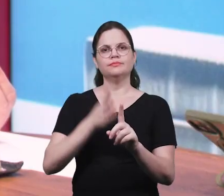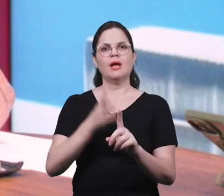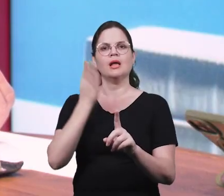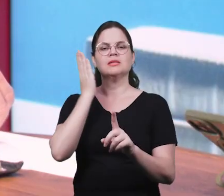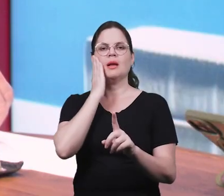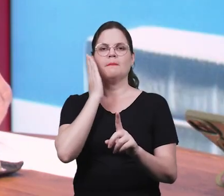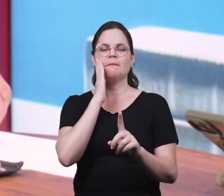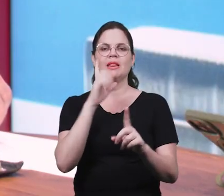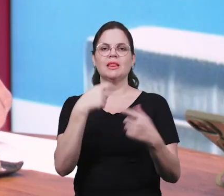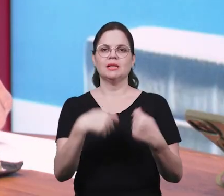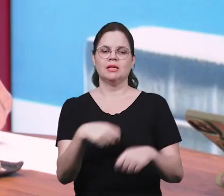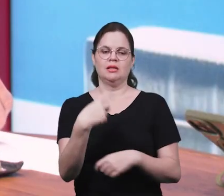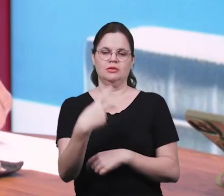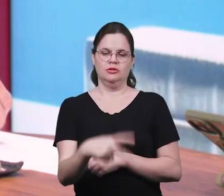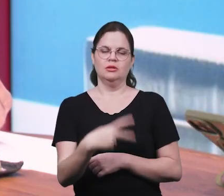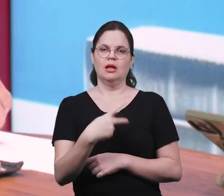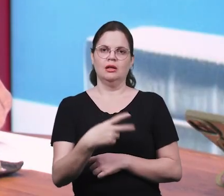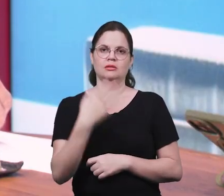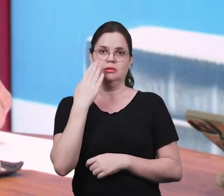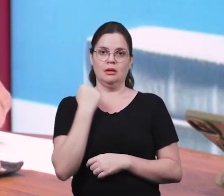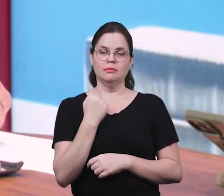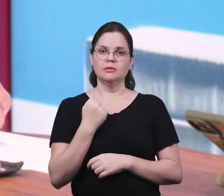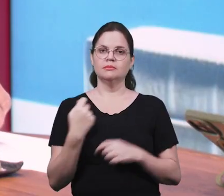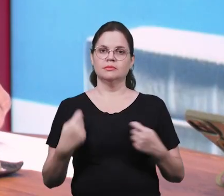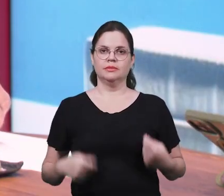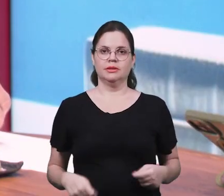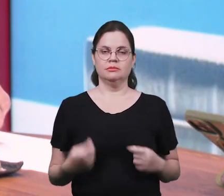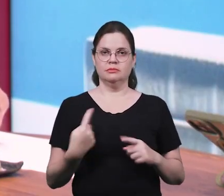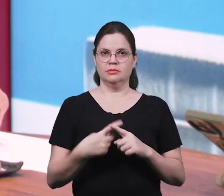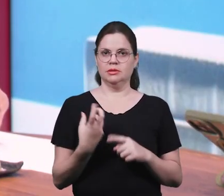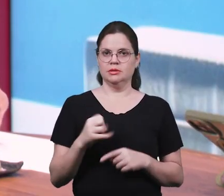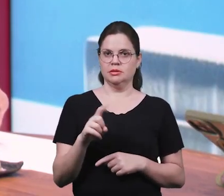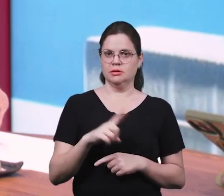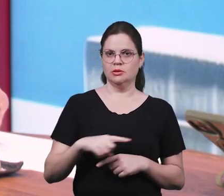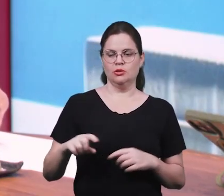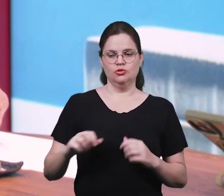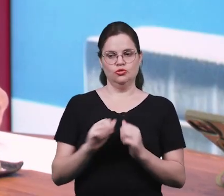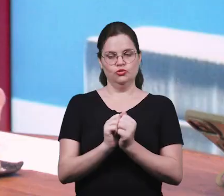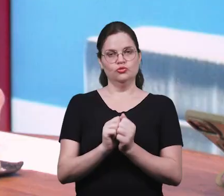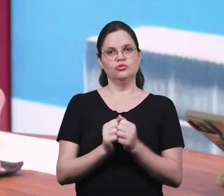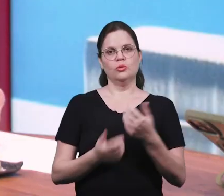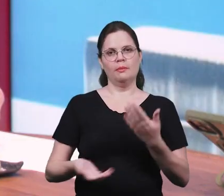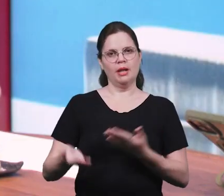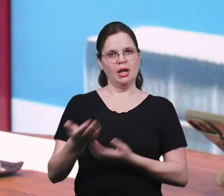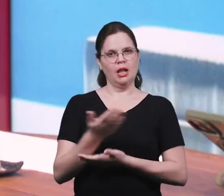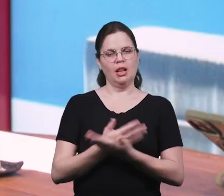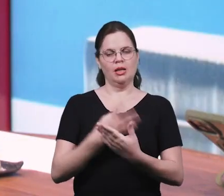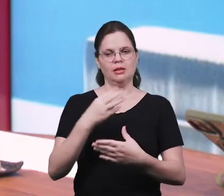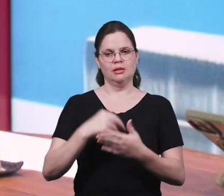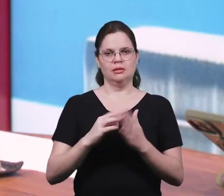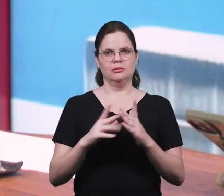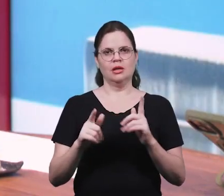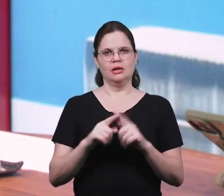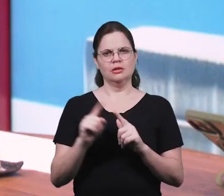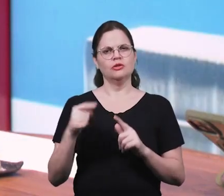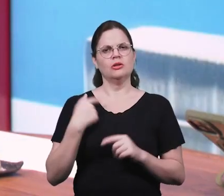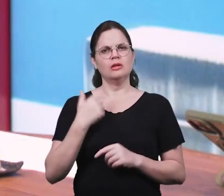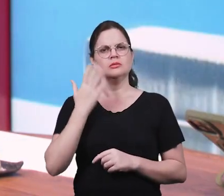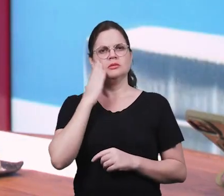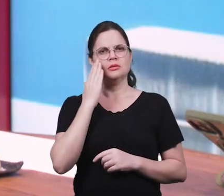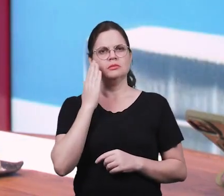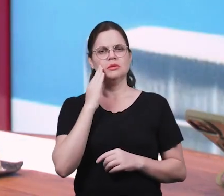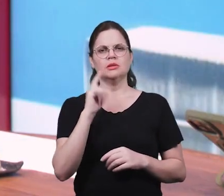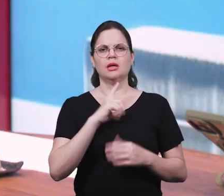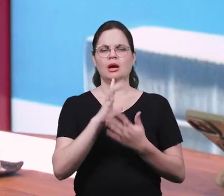ovelha. Porque à medida que ele caminha, que nós caminhamos junto com as pessoas, nós adquirimos